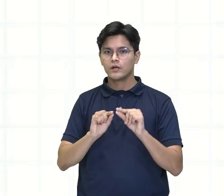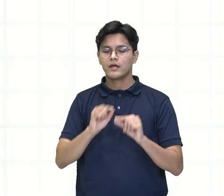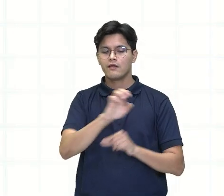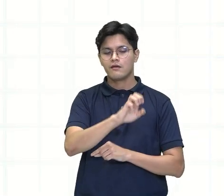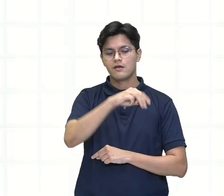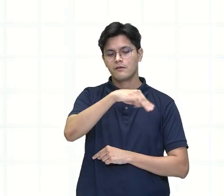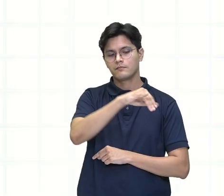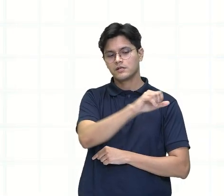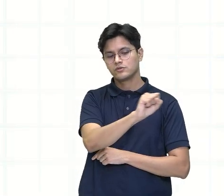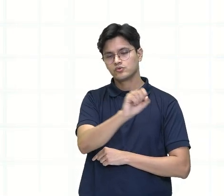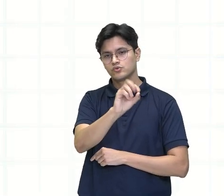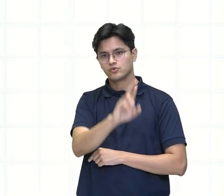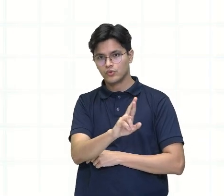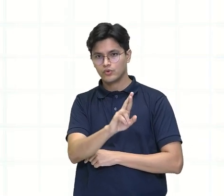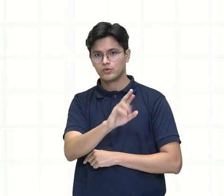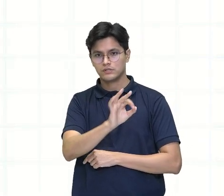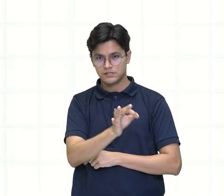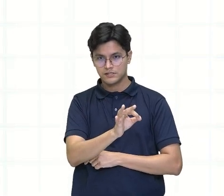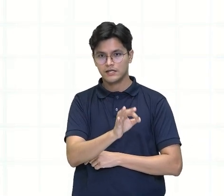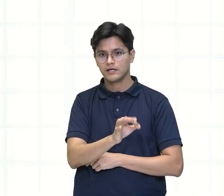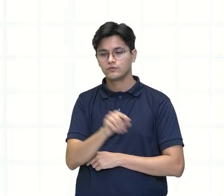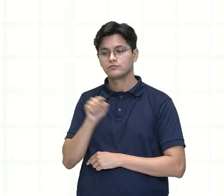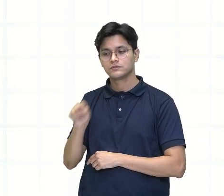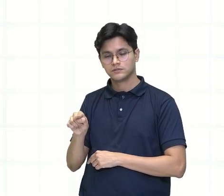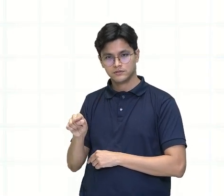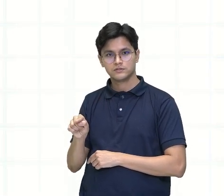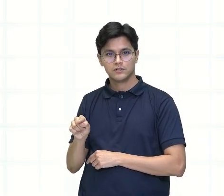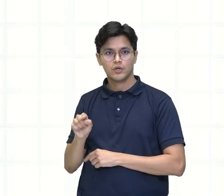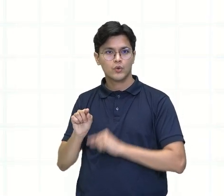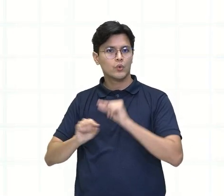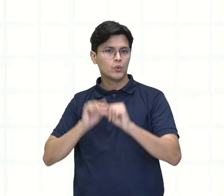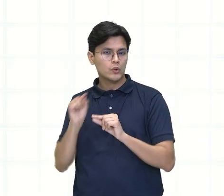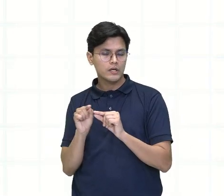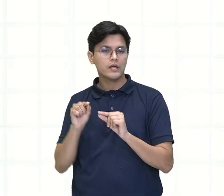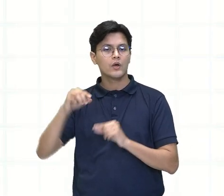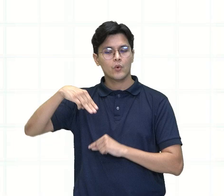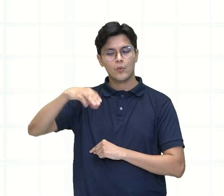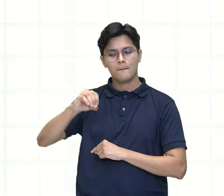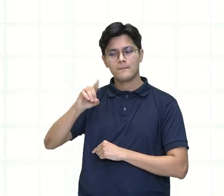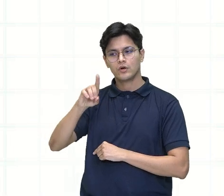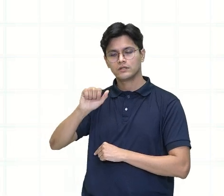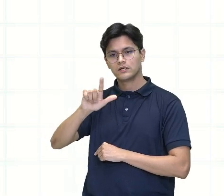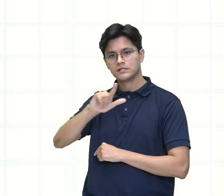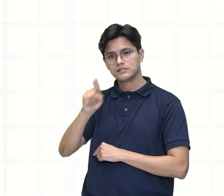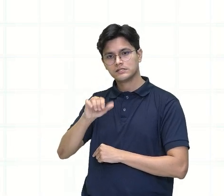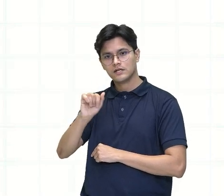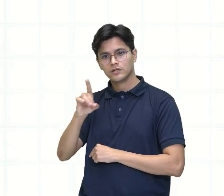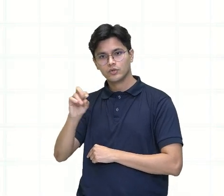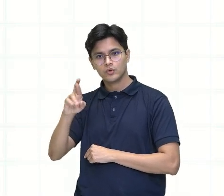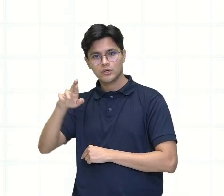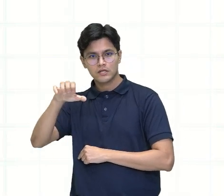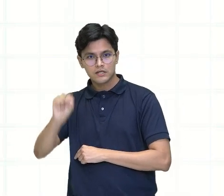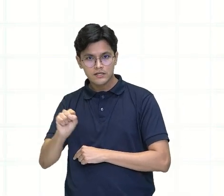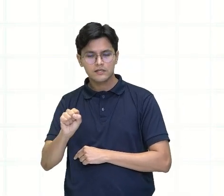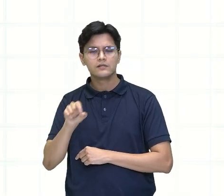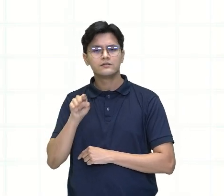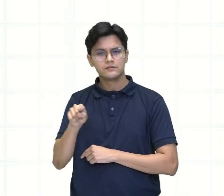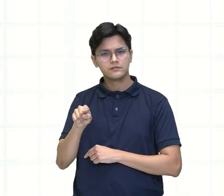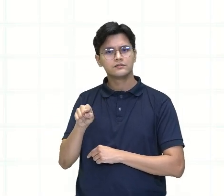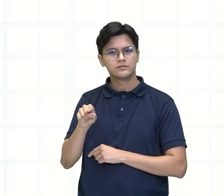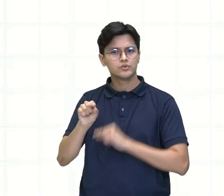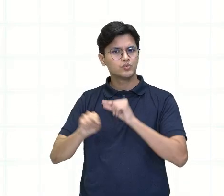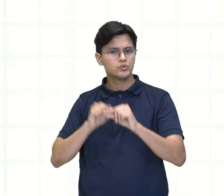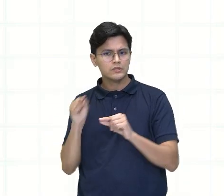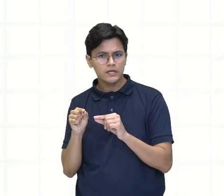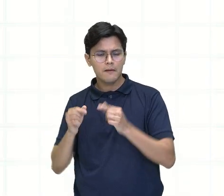Esses modalizadores, eles ajudam a identificar o posicionamento assumido pelo locutor do texto sobre o conteúdo